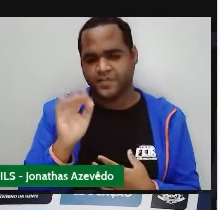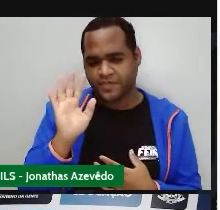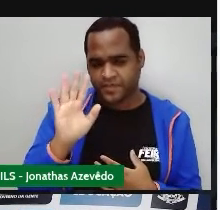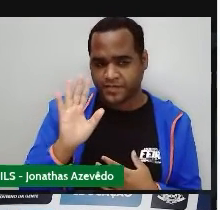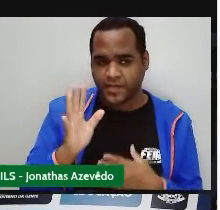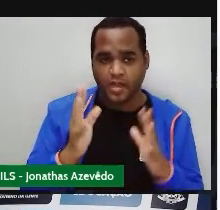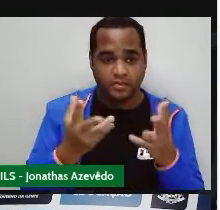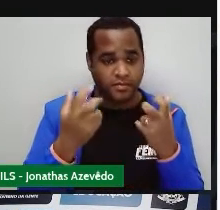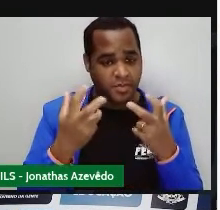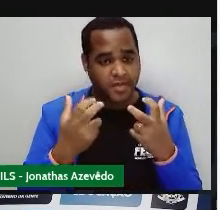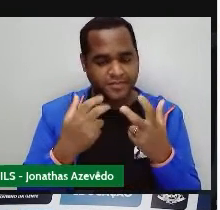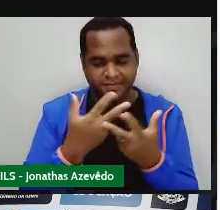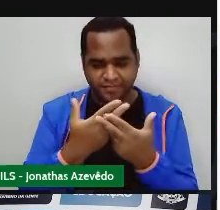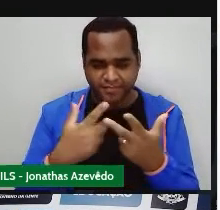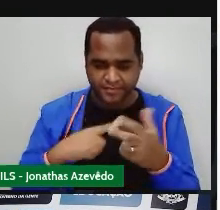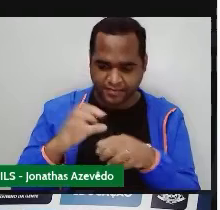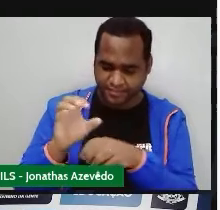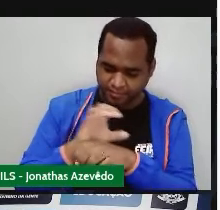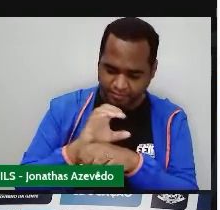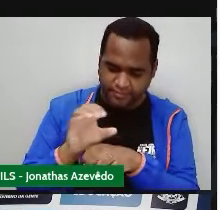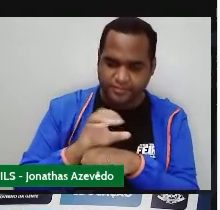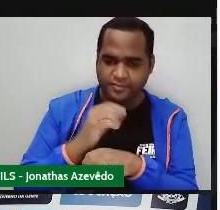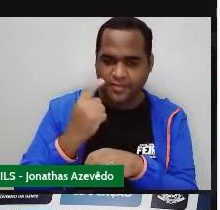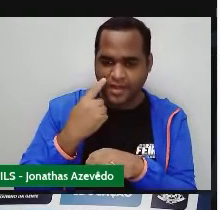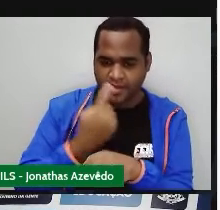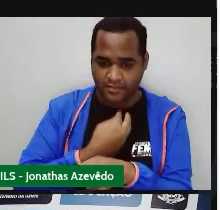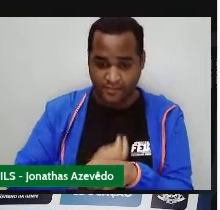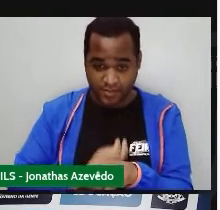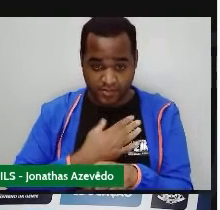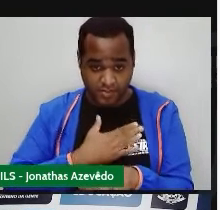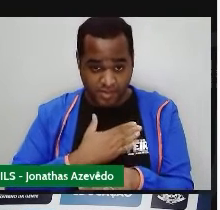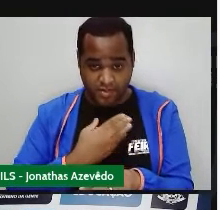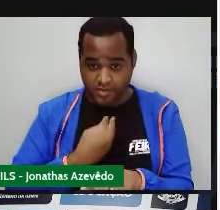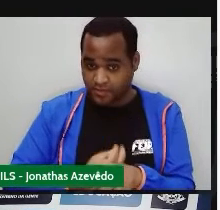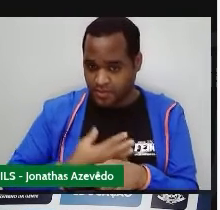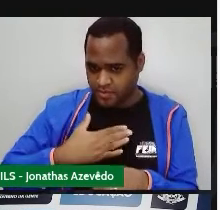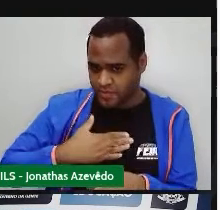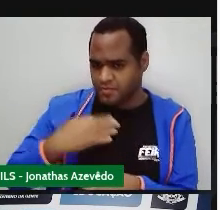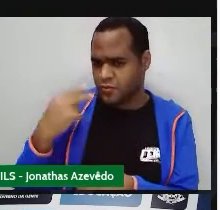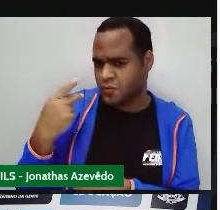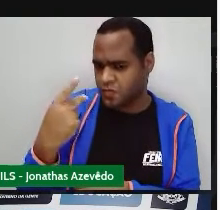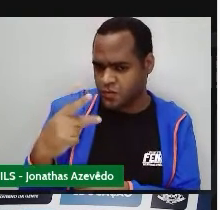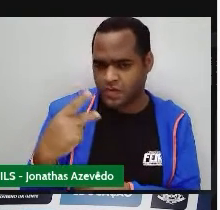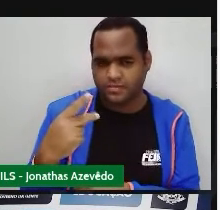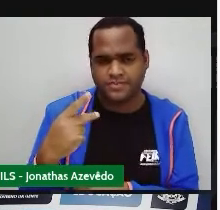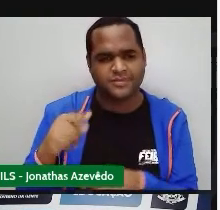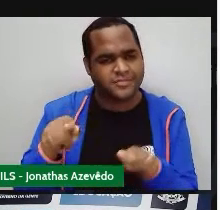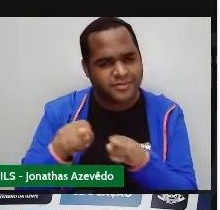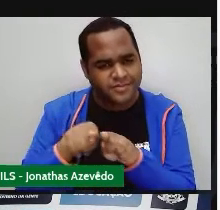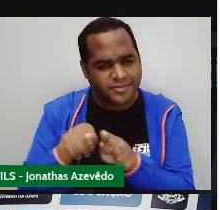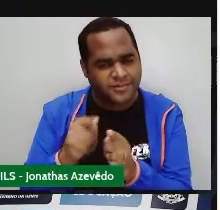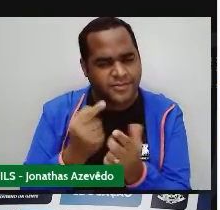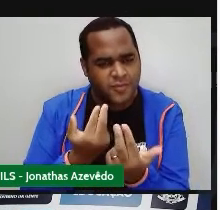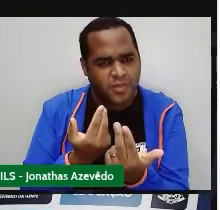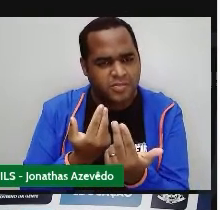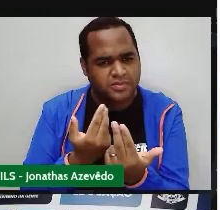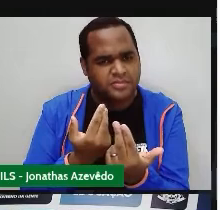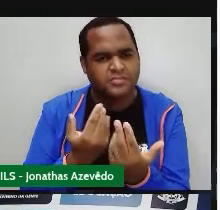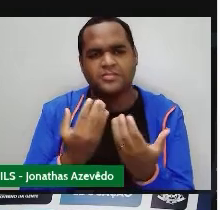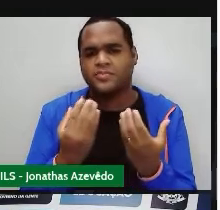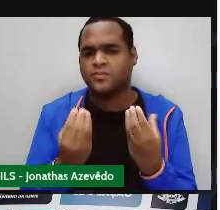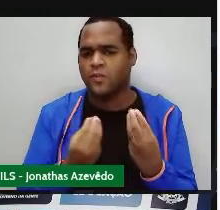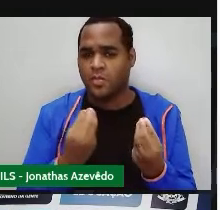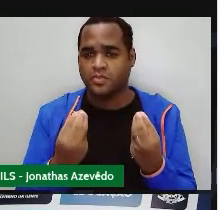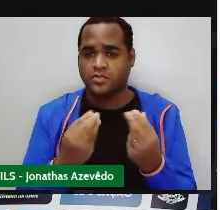percebeu que o curso da nossa vida da minha vida da sua vida também é dessa forma como assim